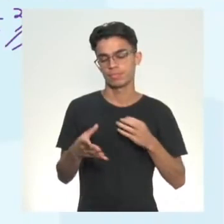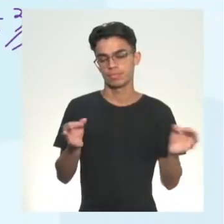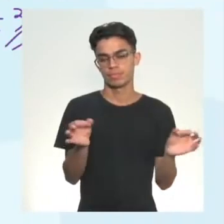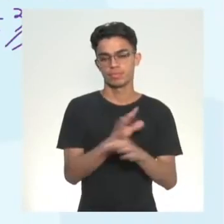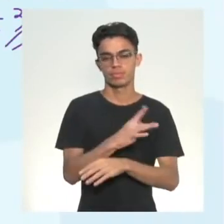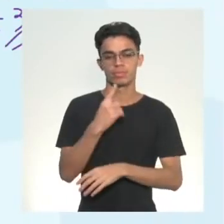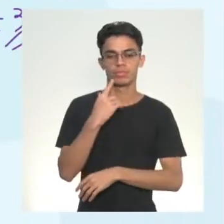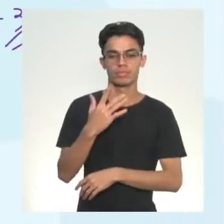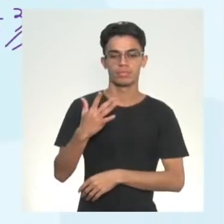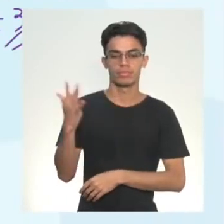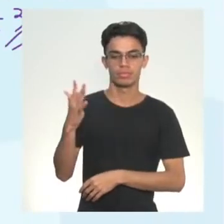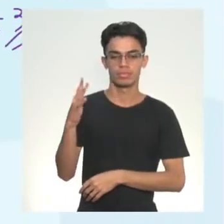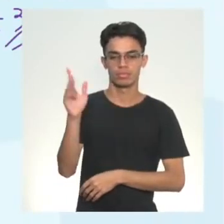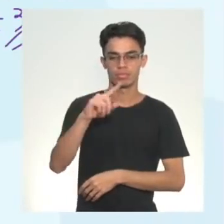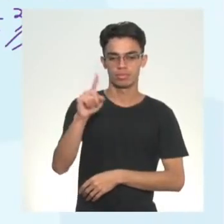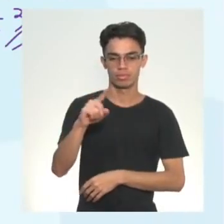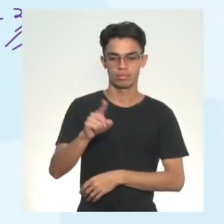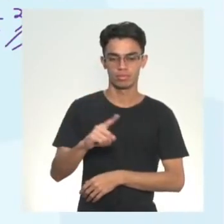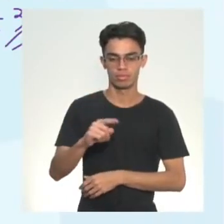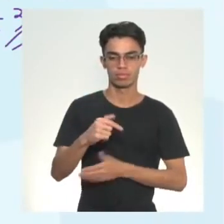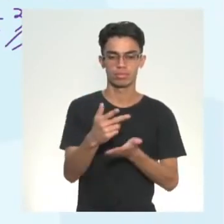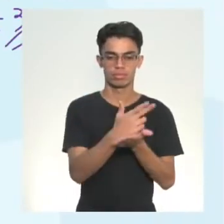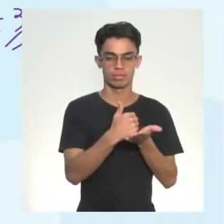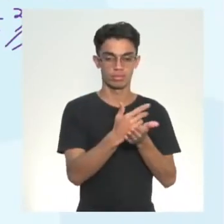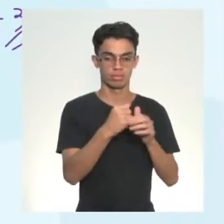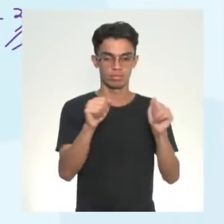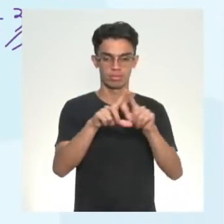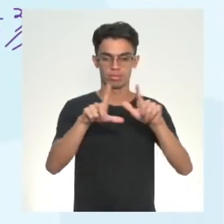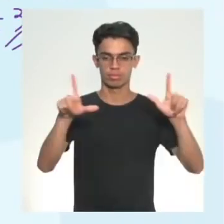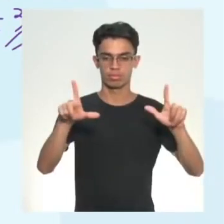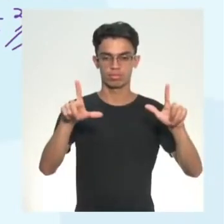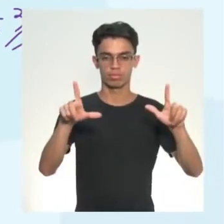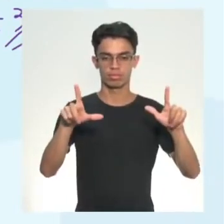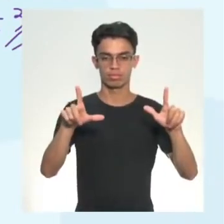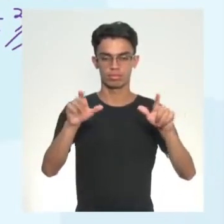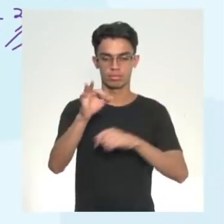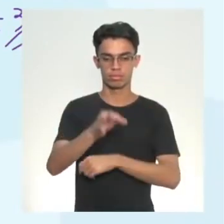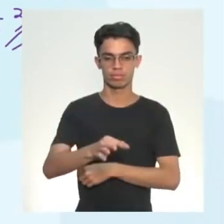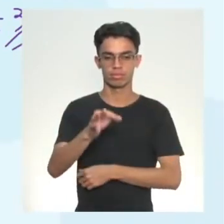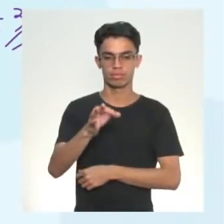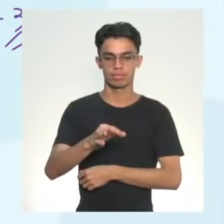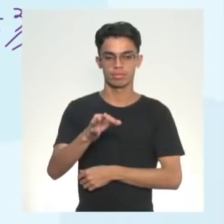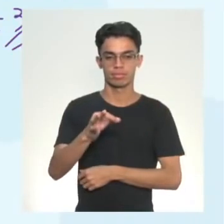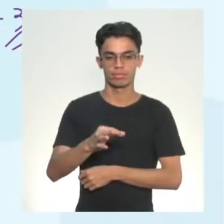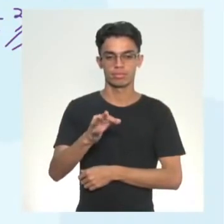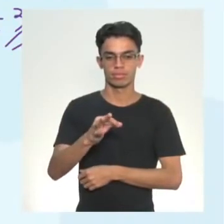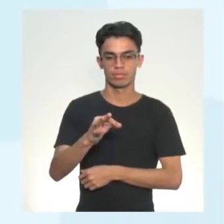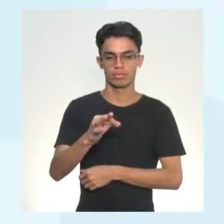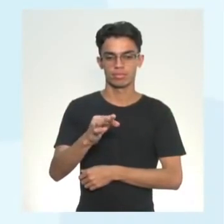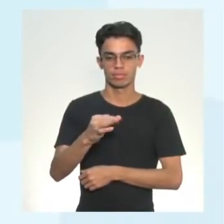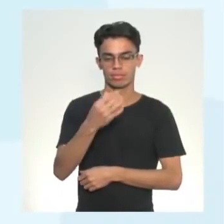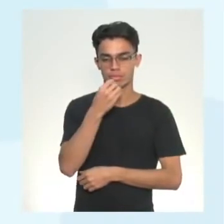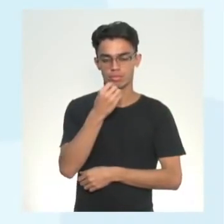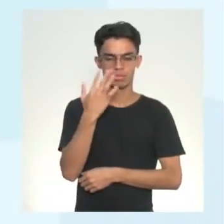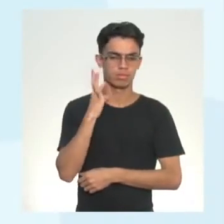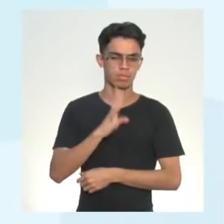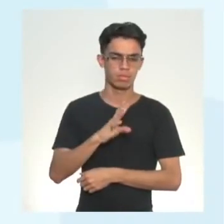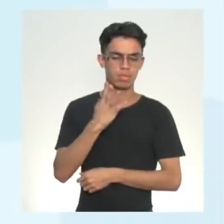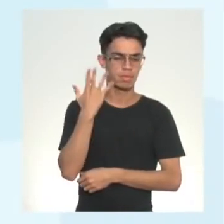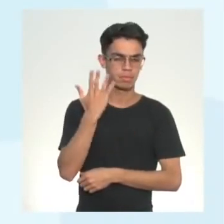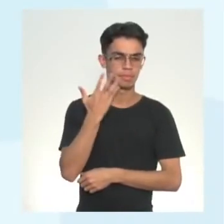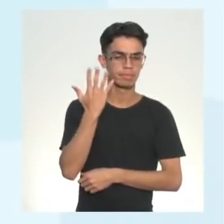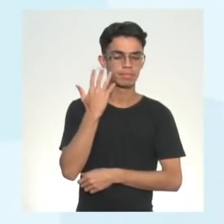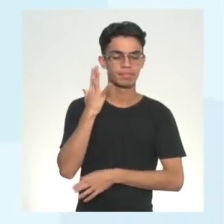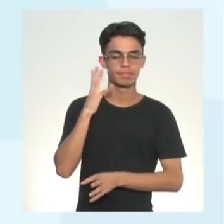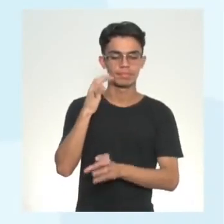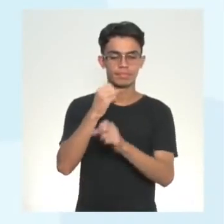Pronto, então essa daqui é a minha figurinha ampliada. Certo, pessoal? Tranquilos? Olha aqui a resolução da